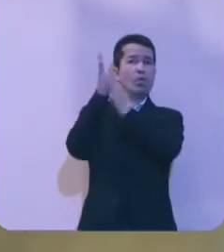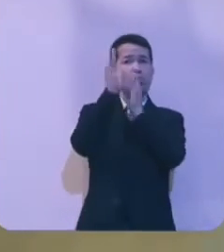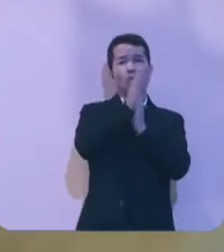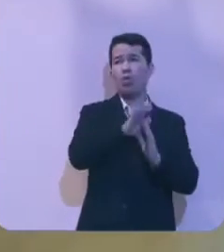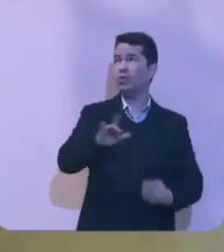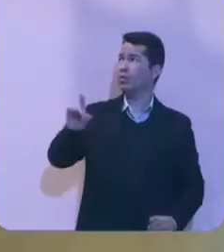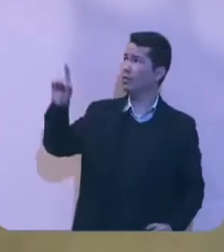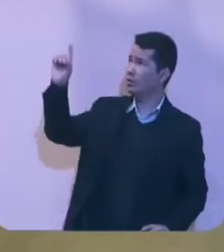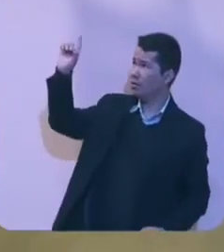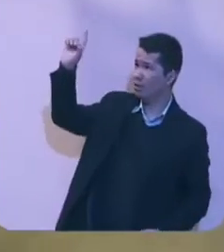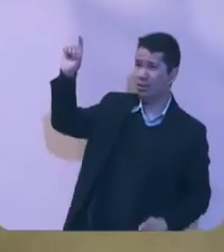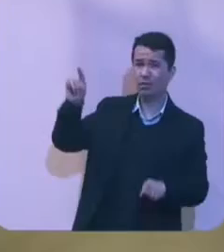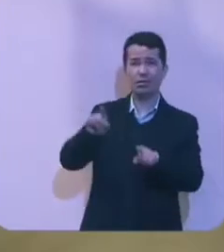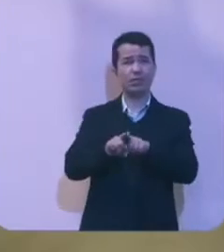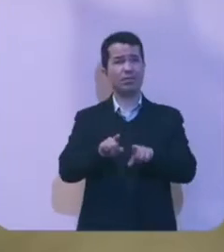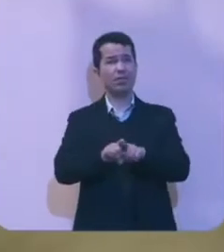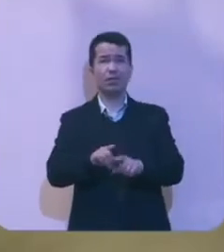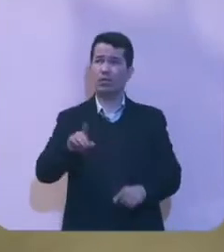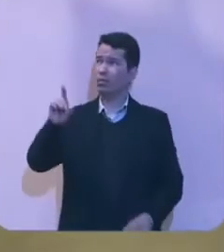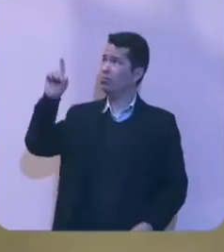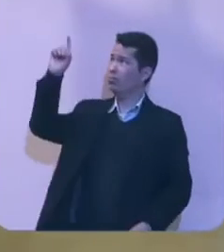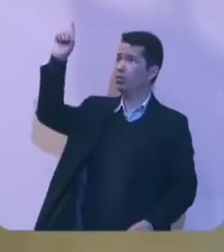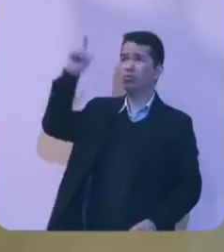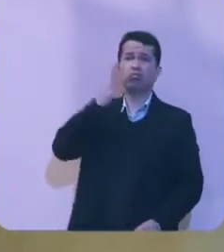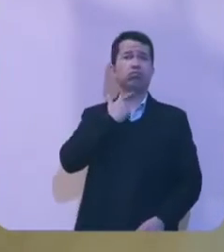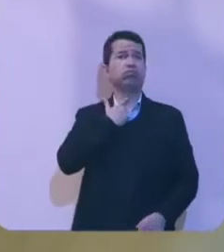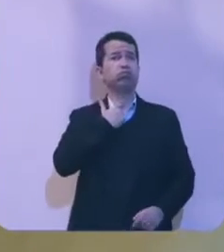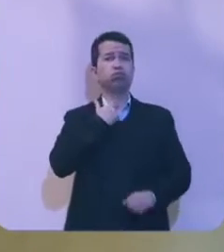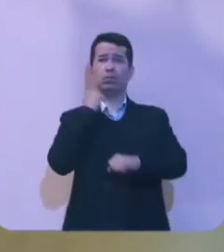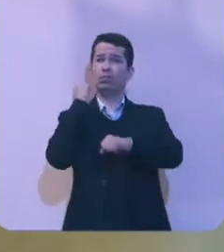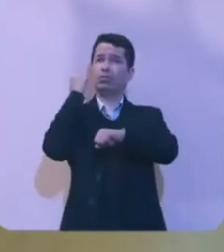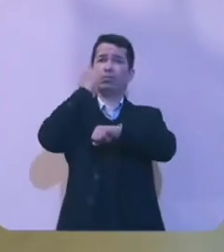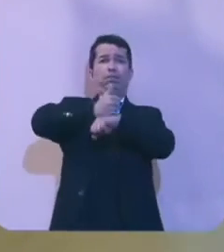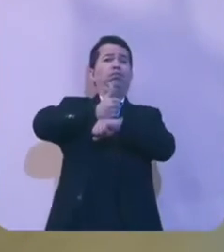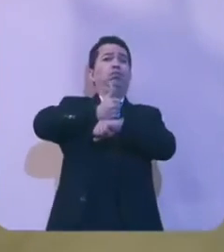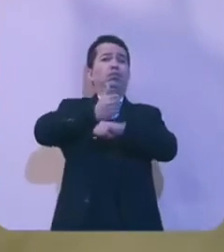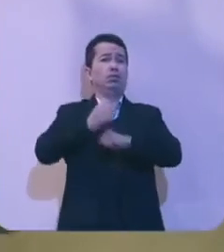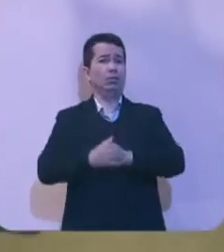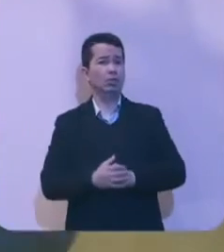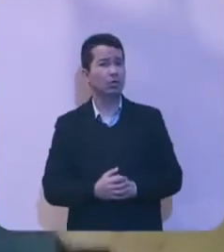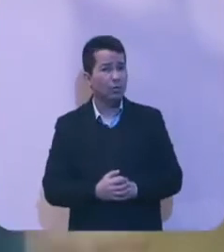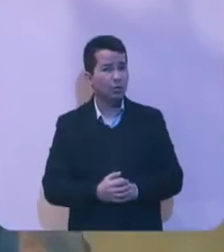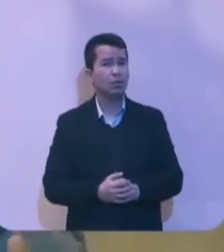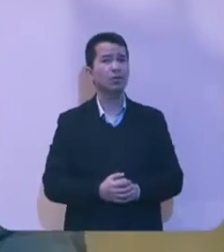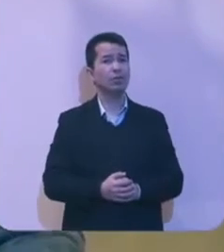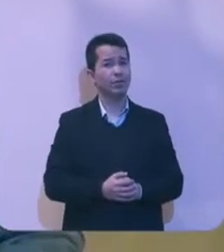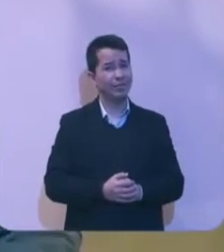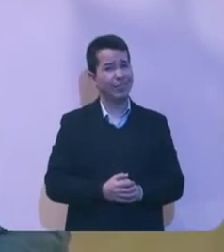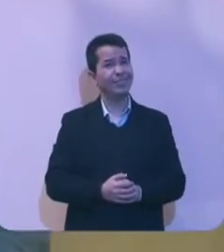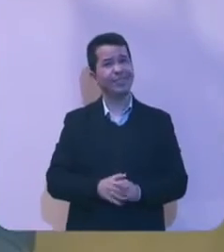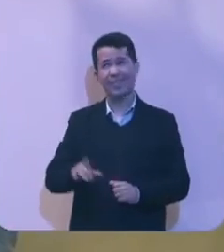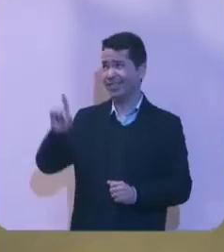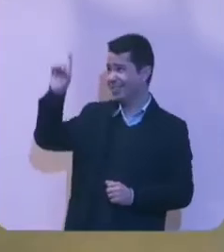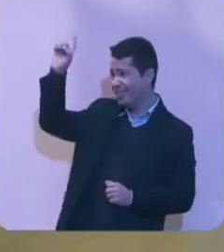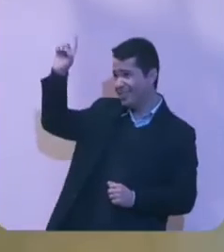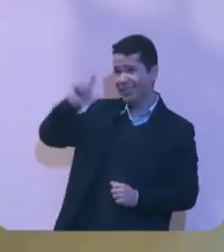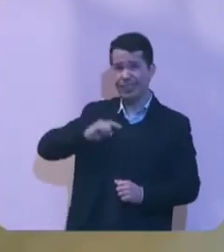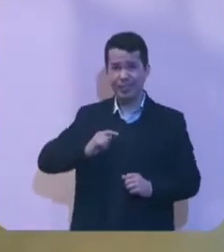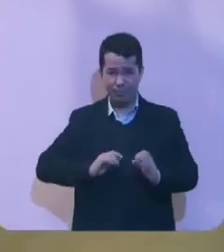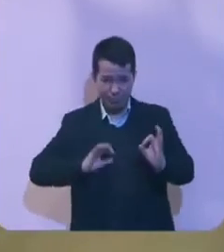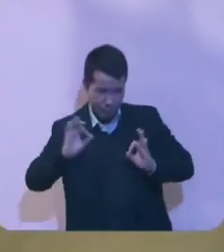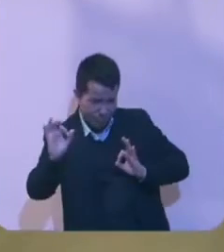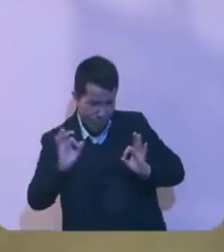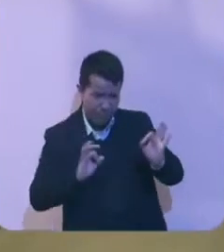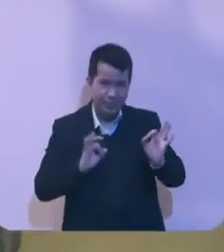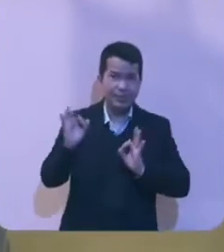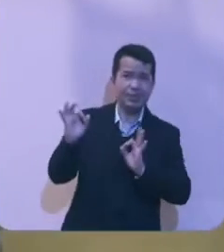A Bíblia diz que aquilo que Ele tem preparado para nós é o melhor que poderia existir,